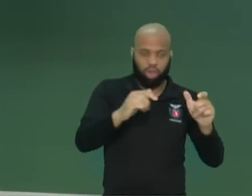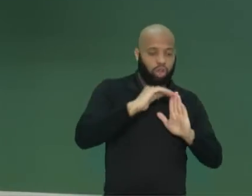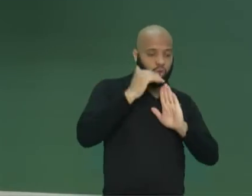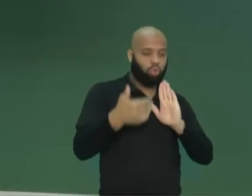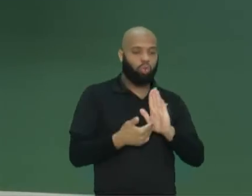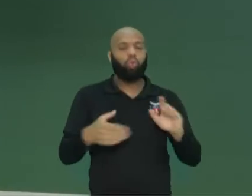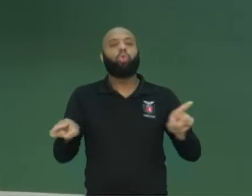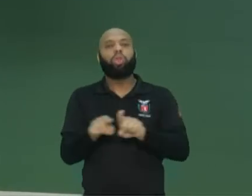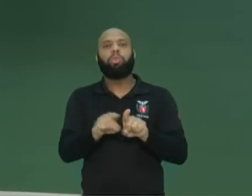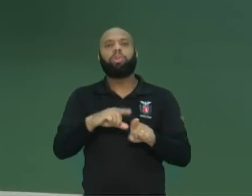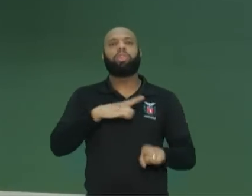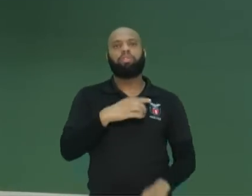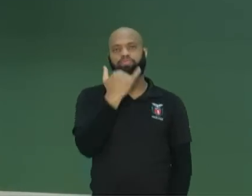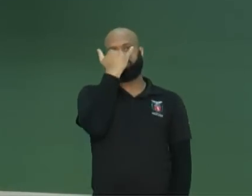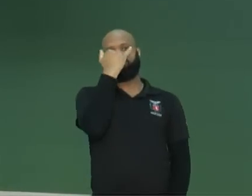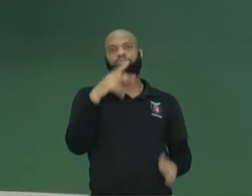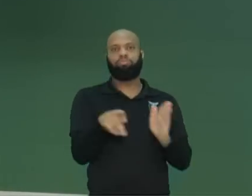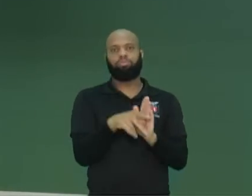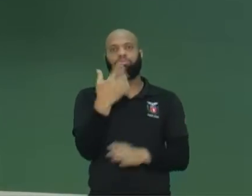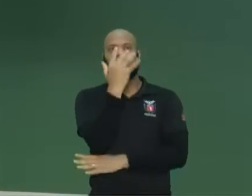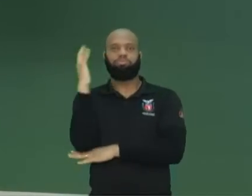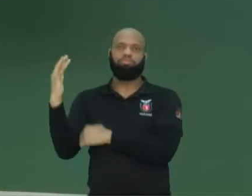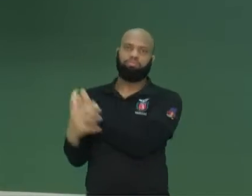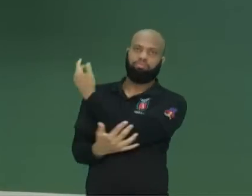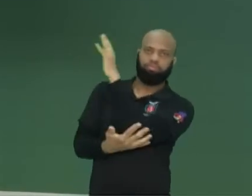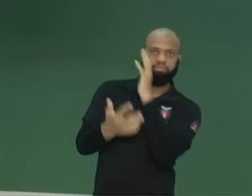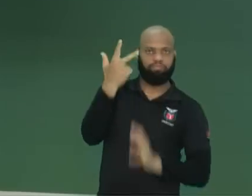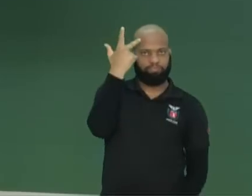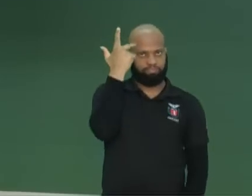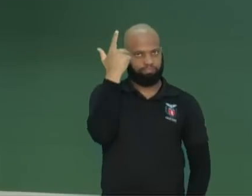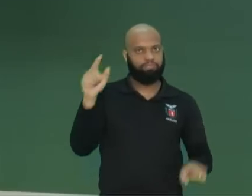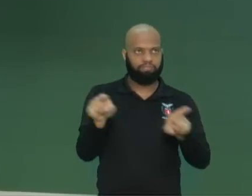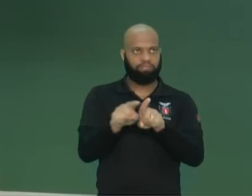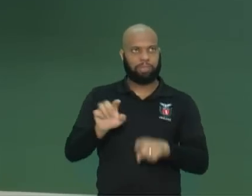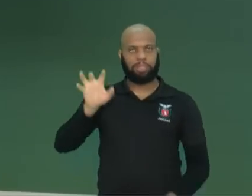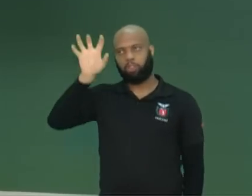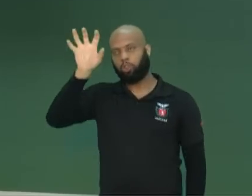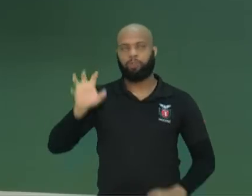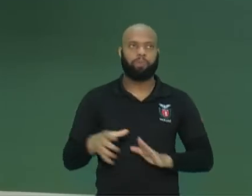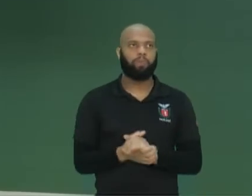vai impactar no meio natural ali na região, certo?